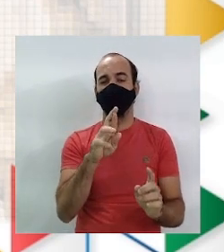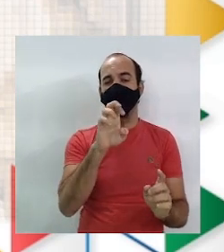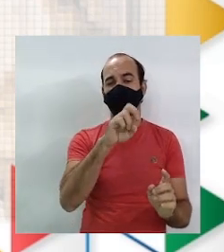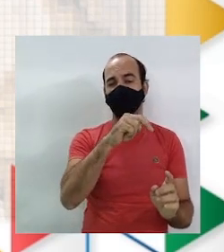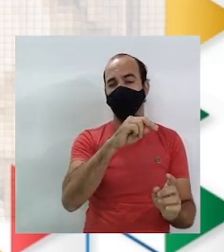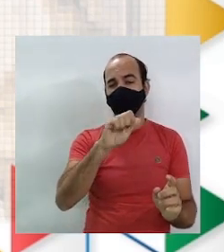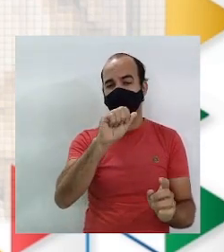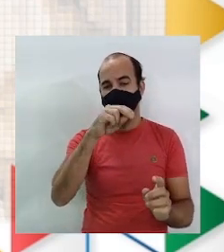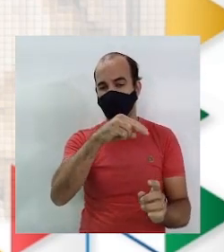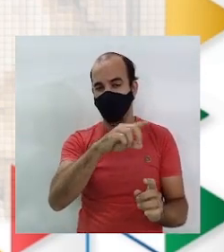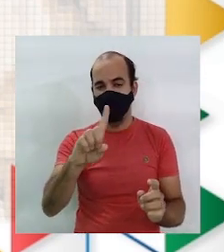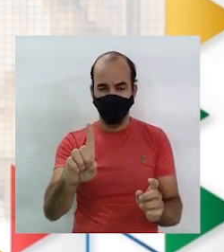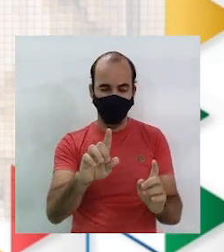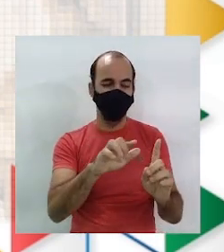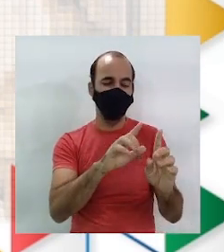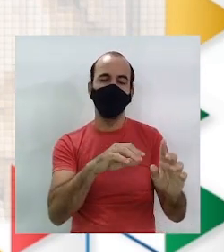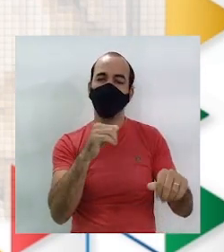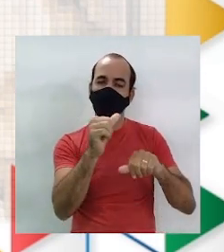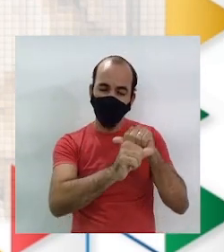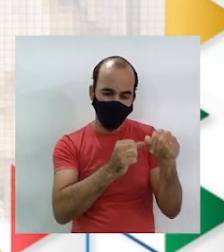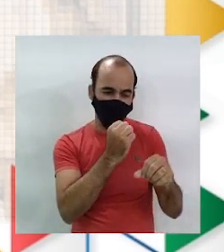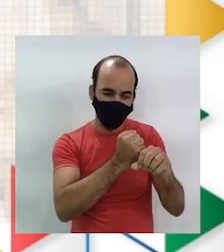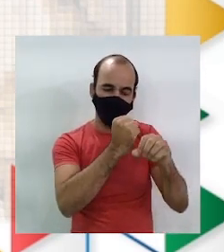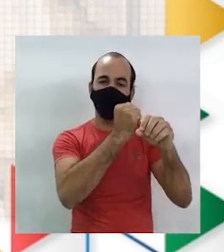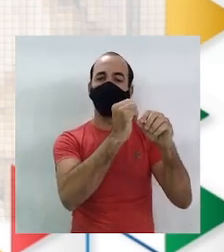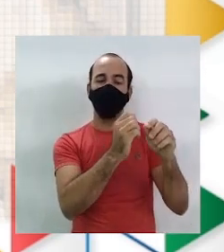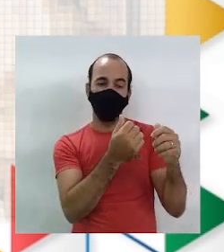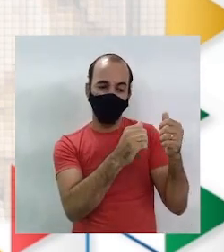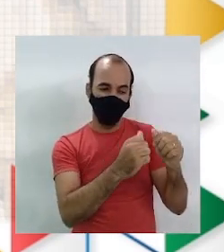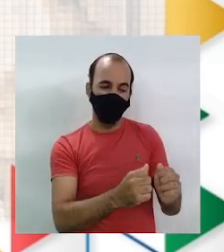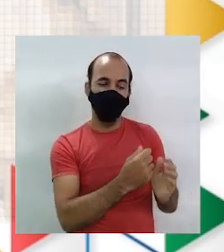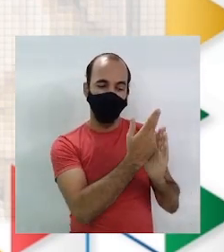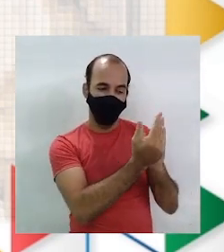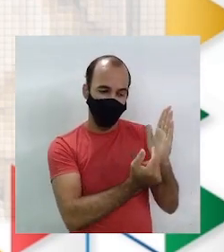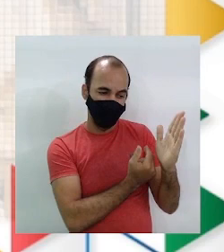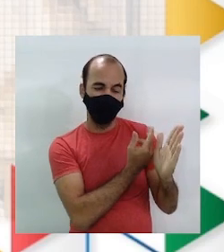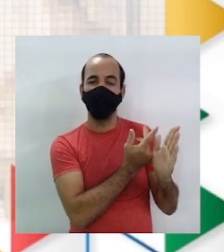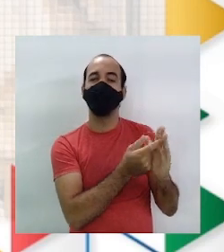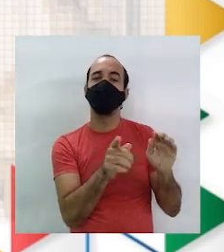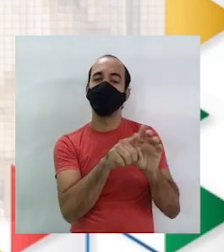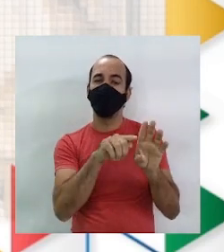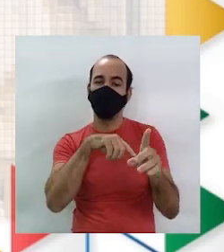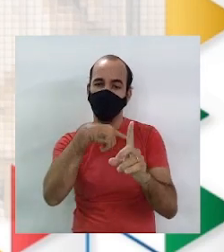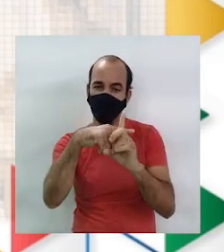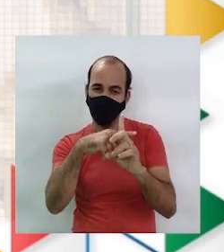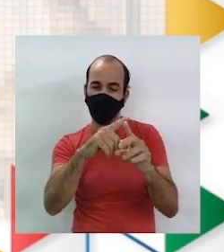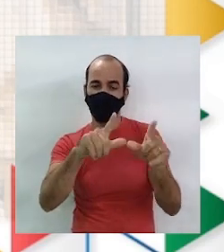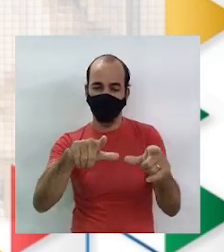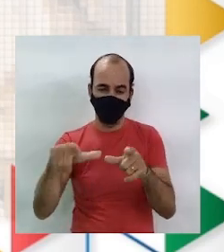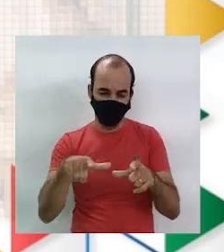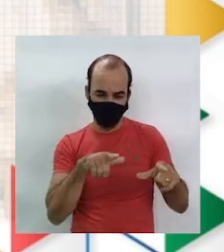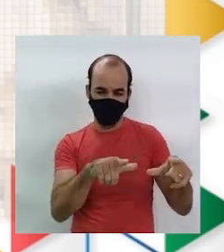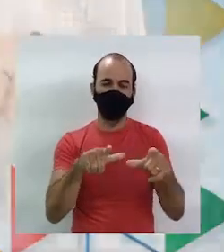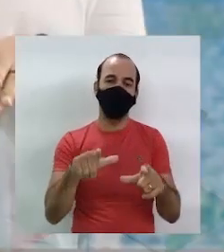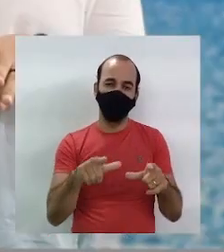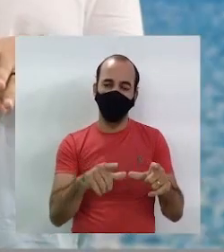transformando-a em ateliê, onde expõe permanentemente objetos cerâmicos, painéis e esculturas.